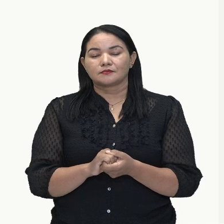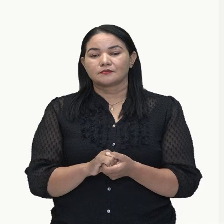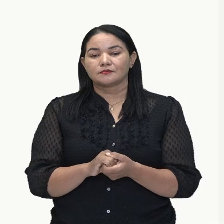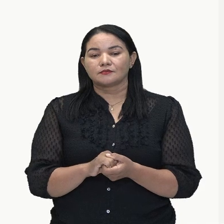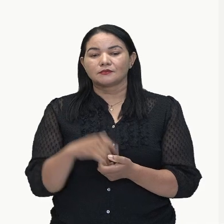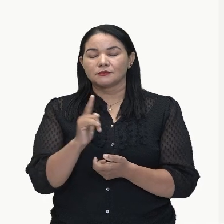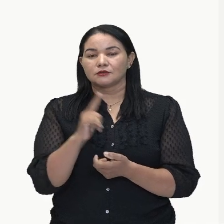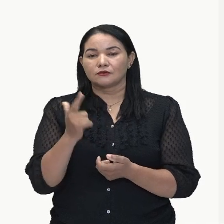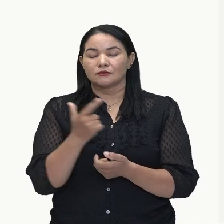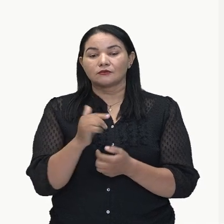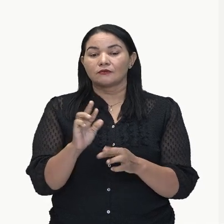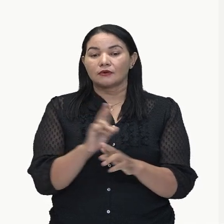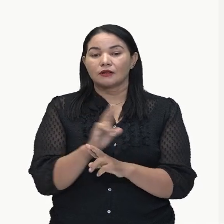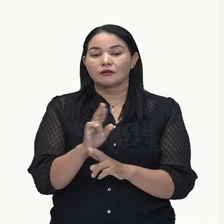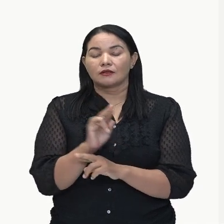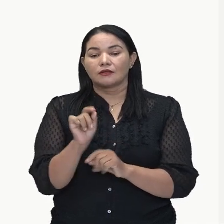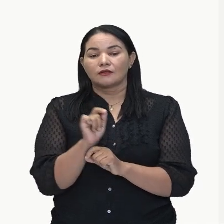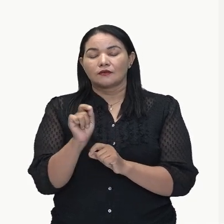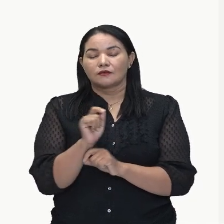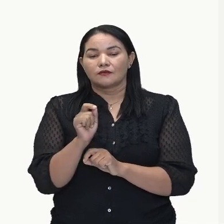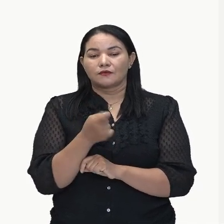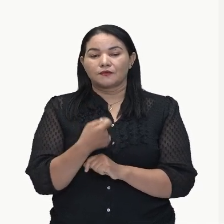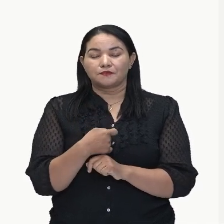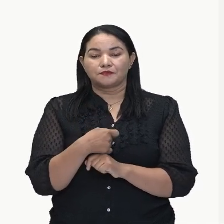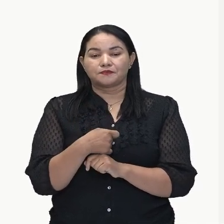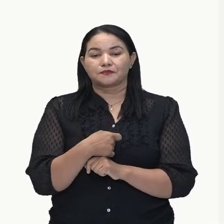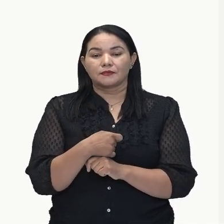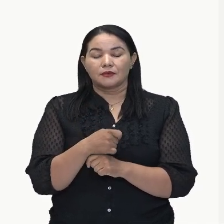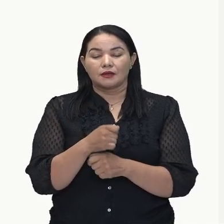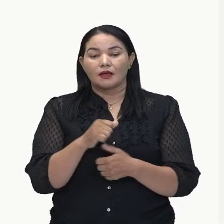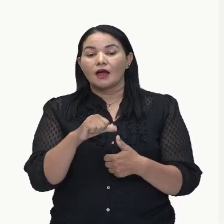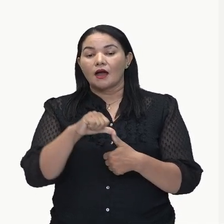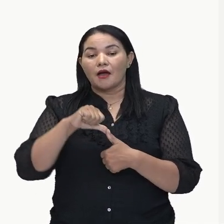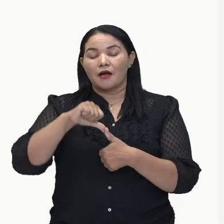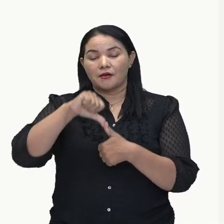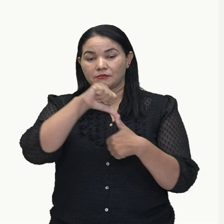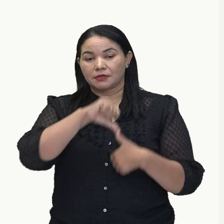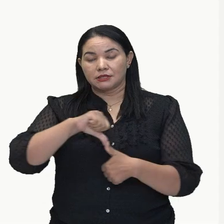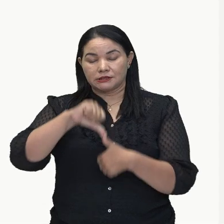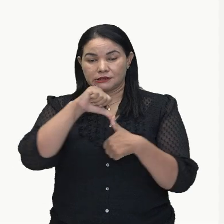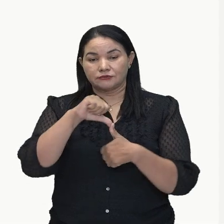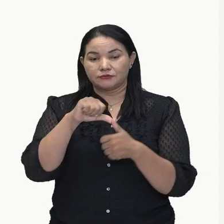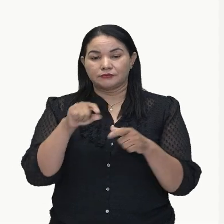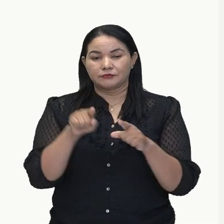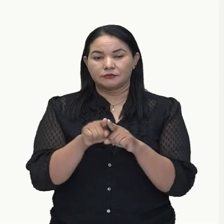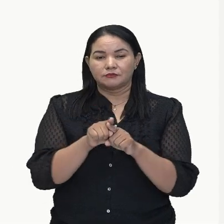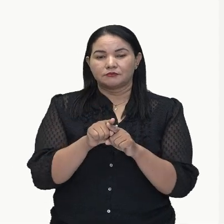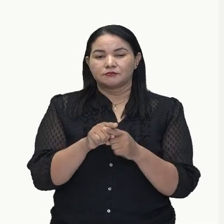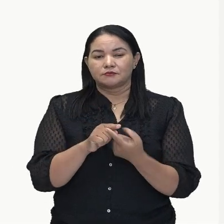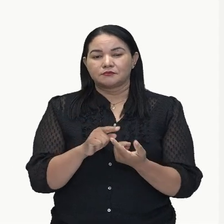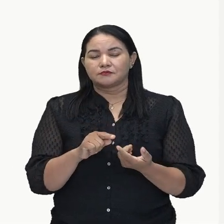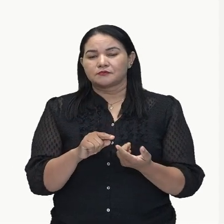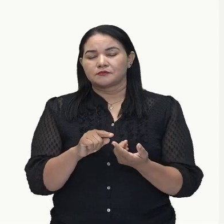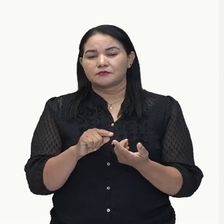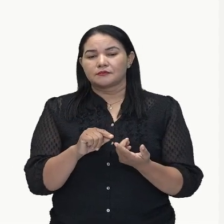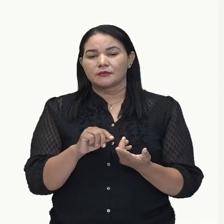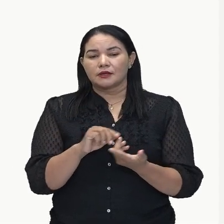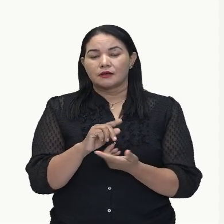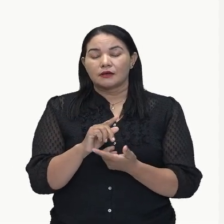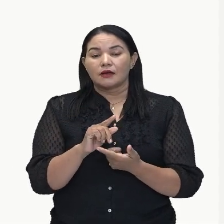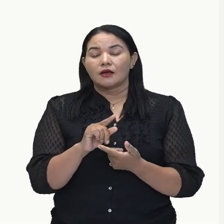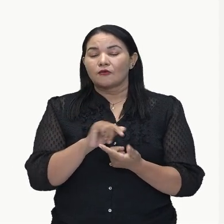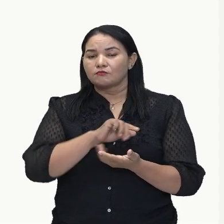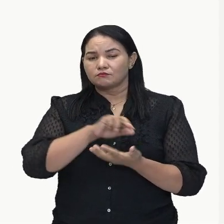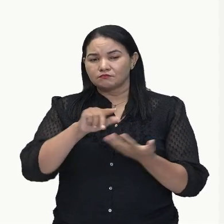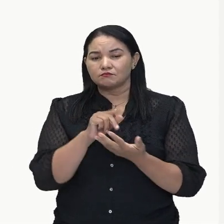em relação, né, à América Central, principalmente Belize e Guatemala, que são os países mais jovens da América, vai estar em torno